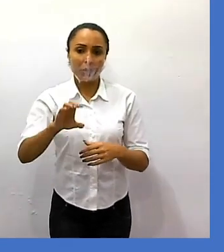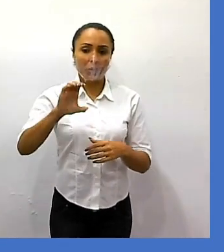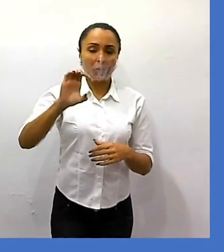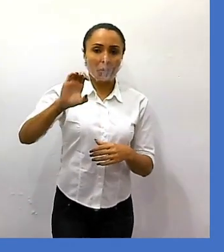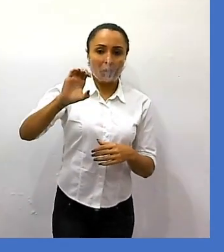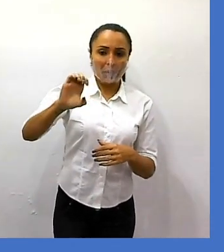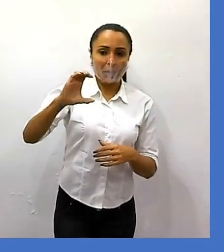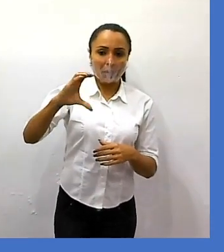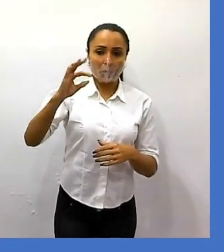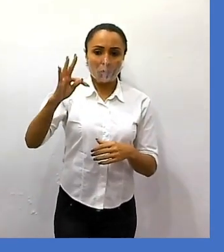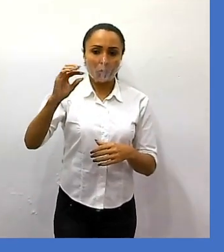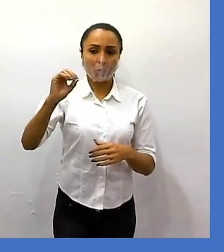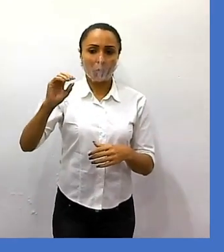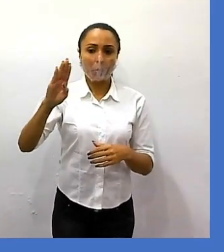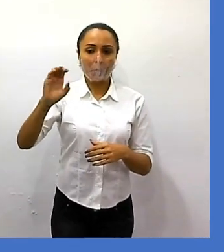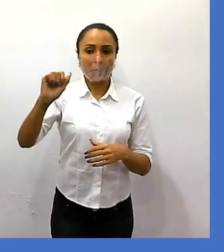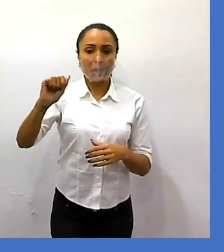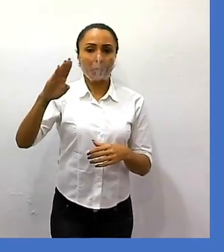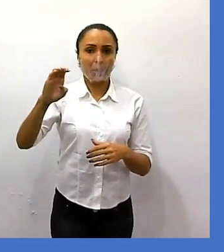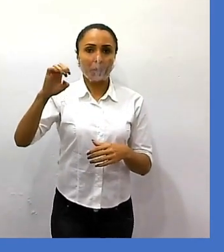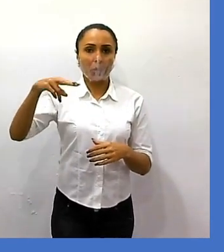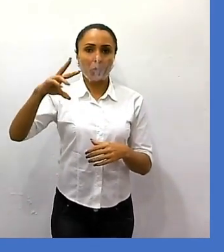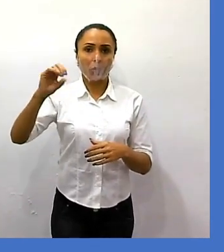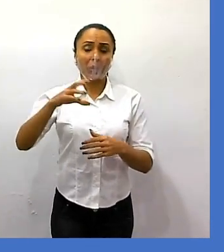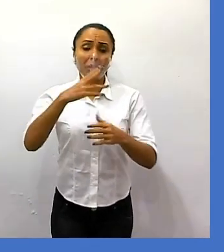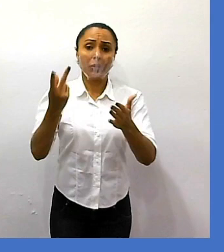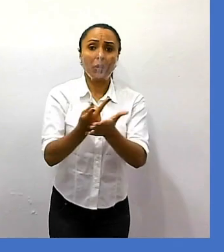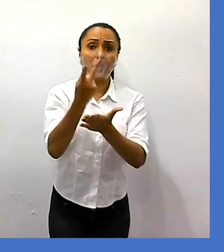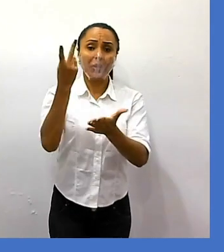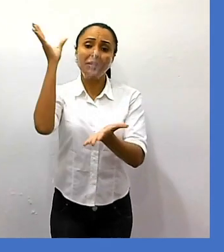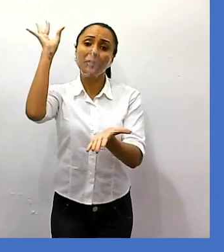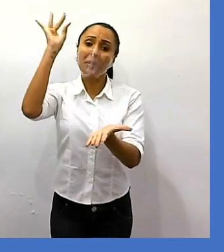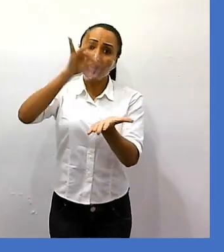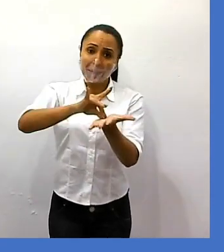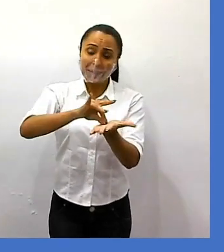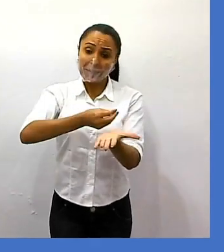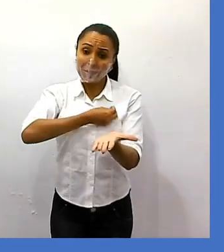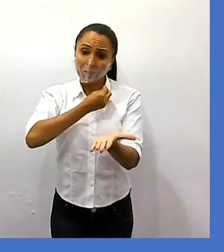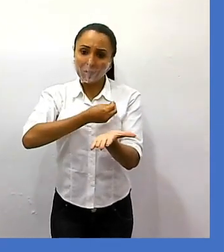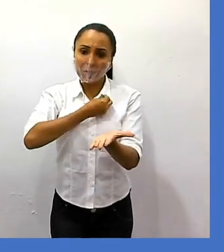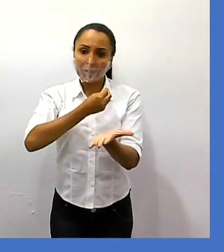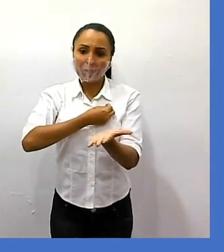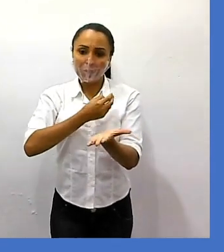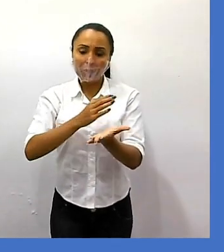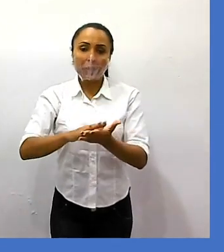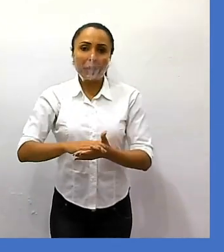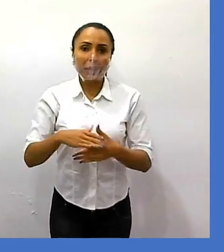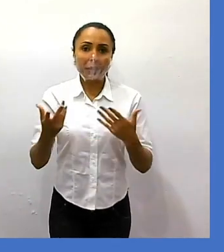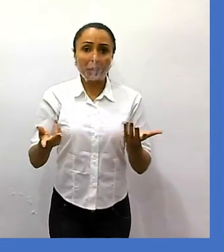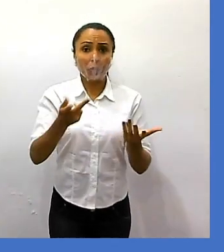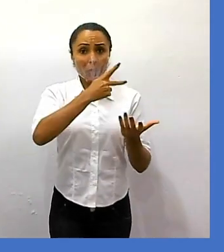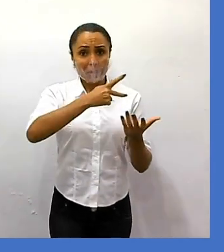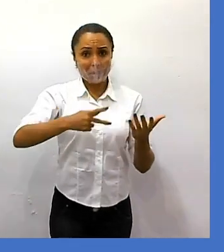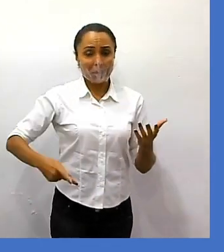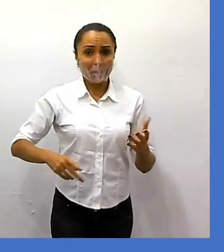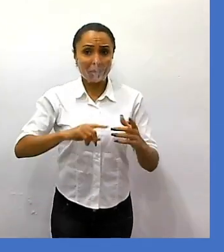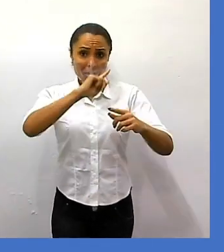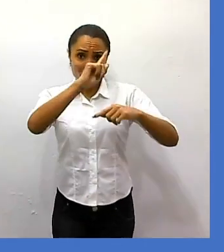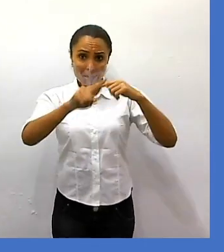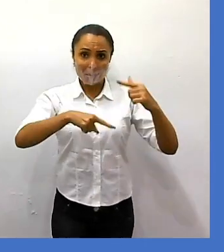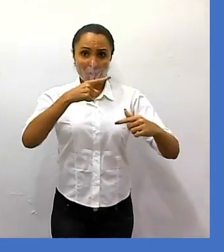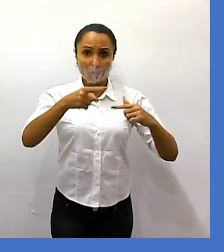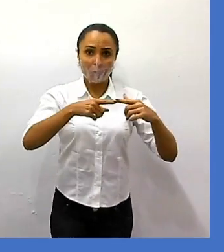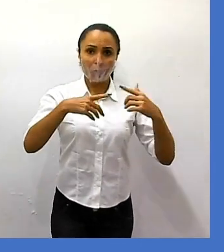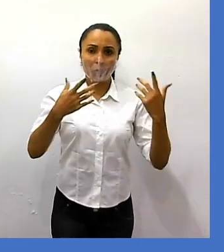Babenco, que foi um filme que retratou um acontecimento real, né, que foi o massacre do presídio Carandiru, que depois de uma